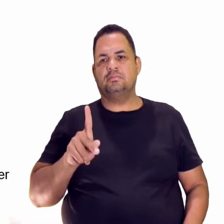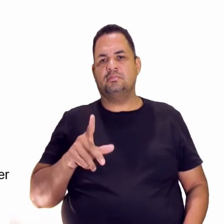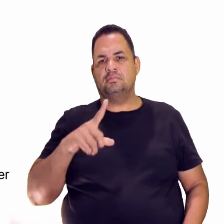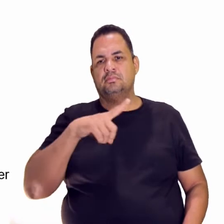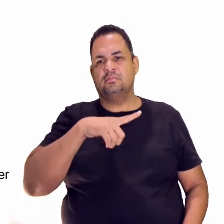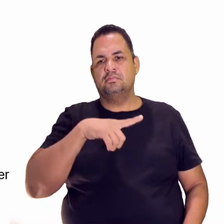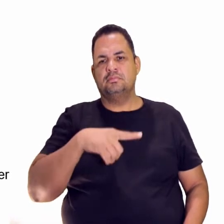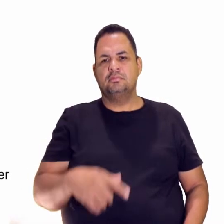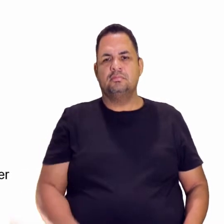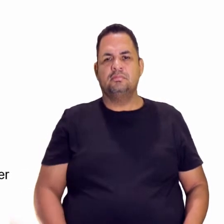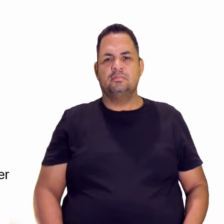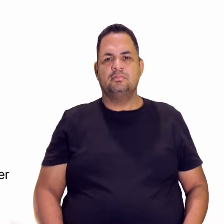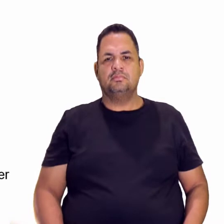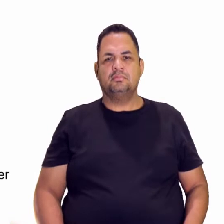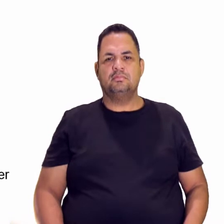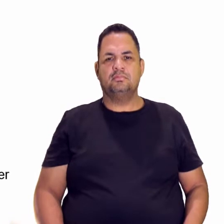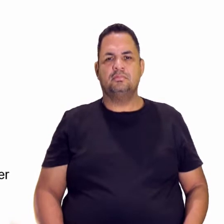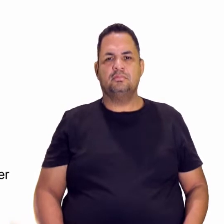Então aqui, ó,